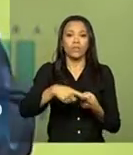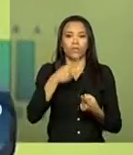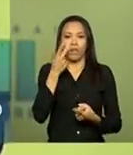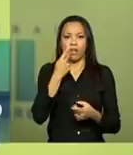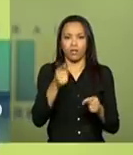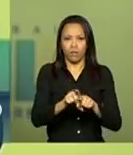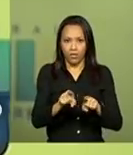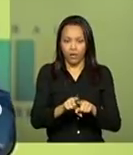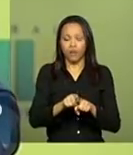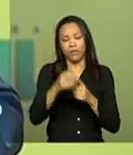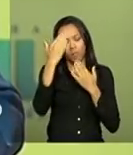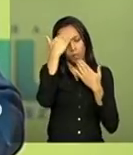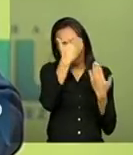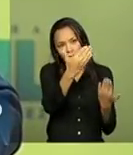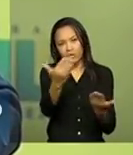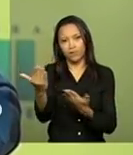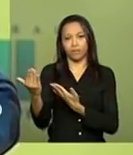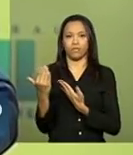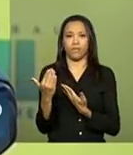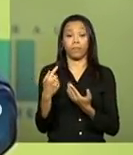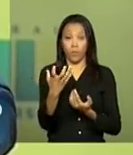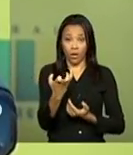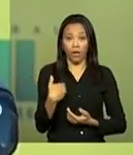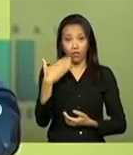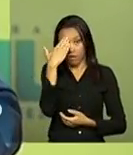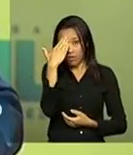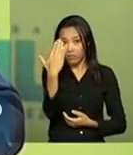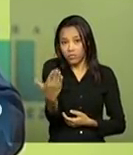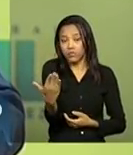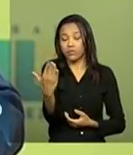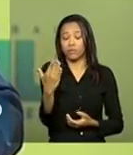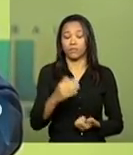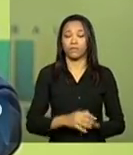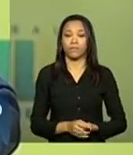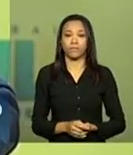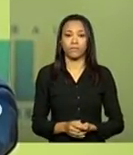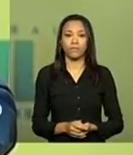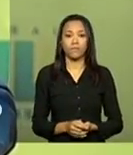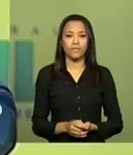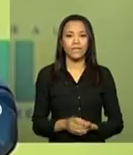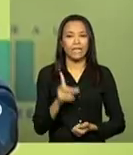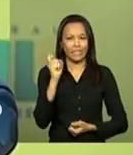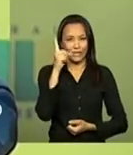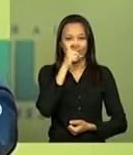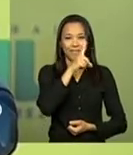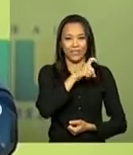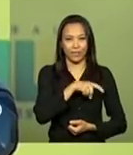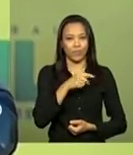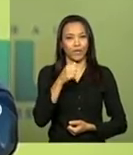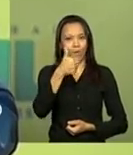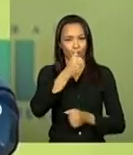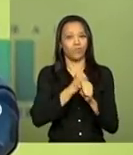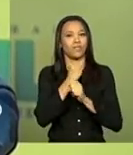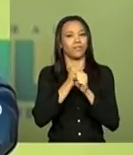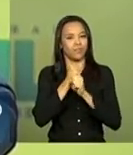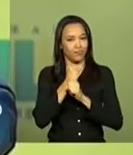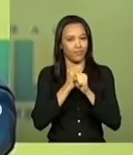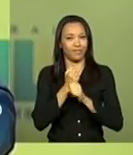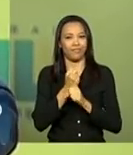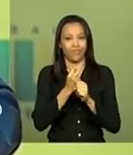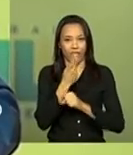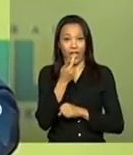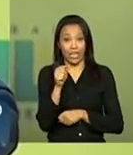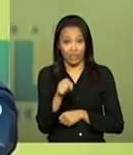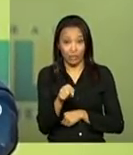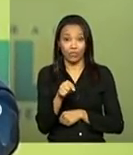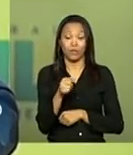alguns agradecimentos. Queria agradecer, e é muito difícil fazer isso depois de 11 anos, porque há